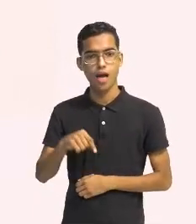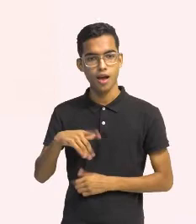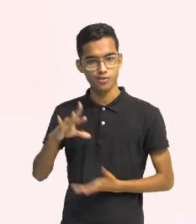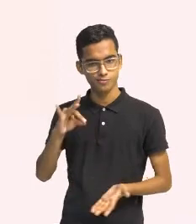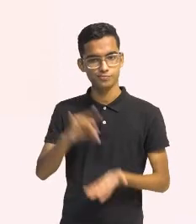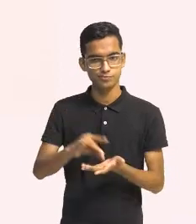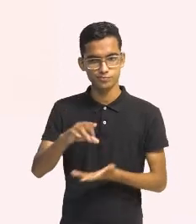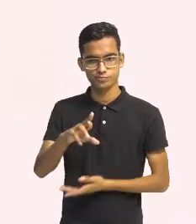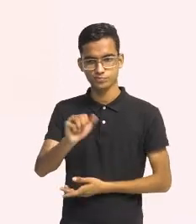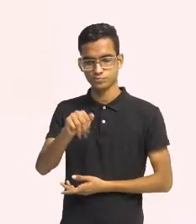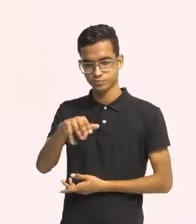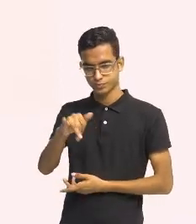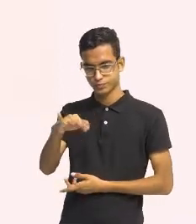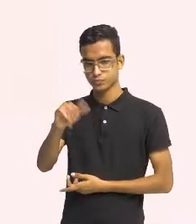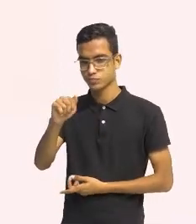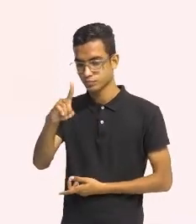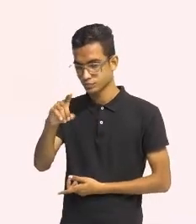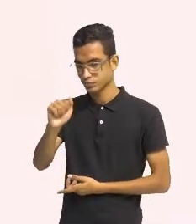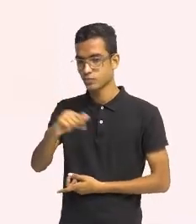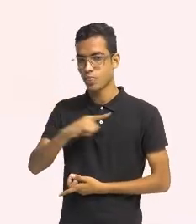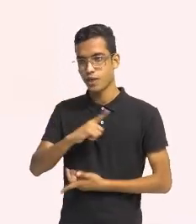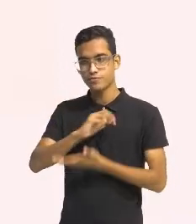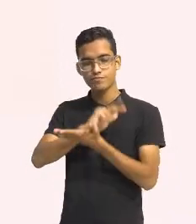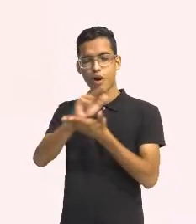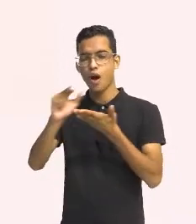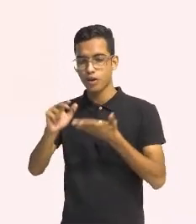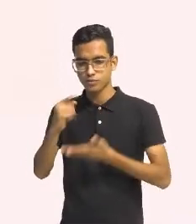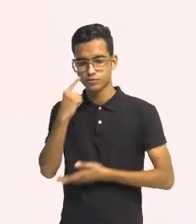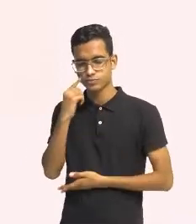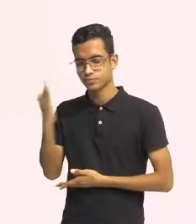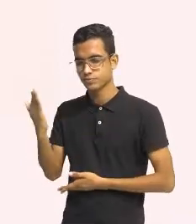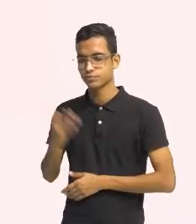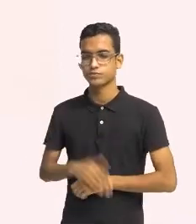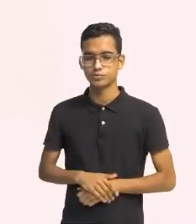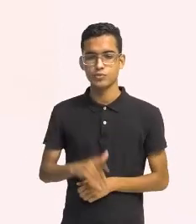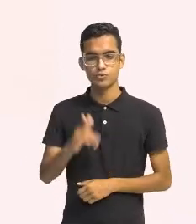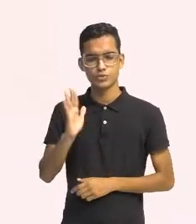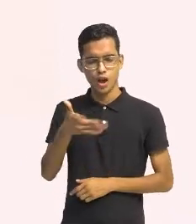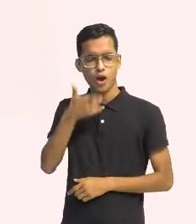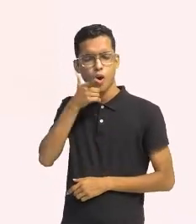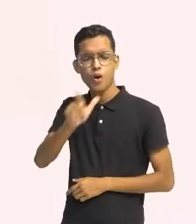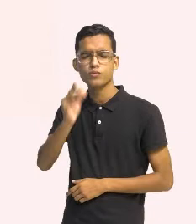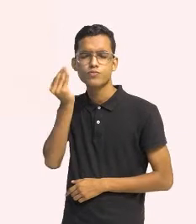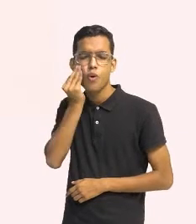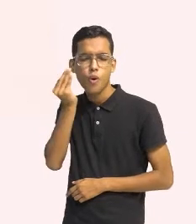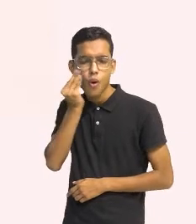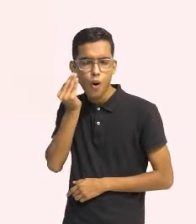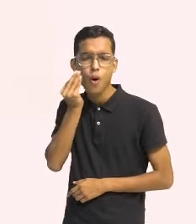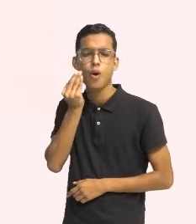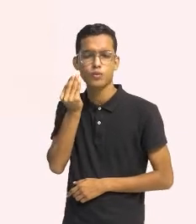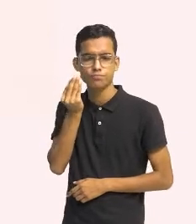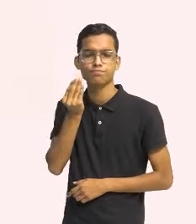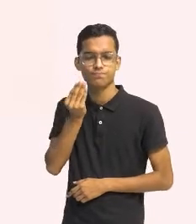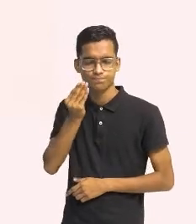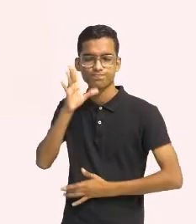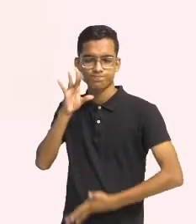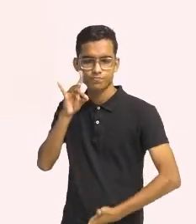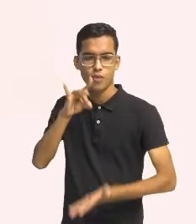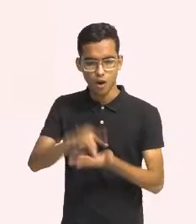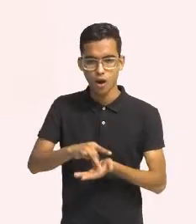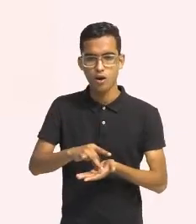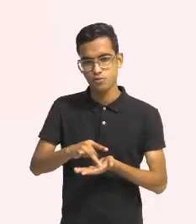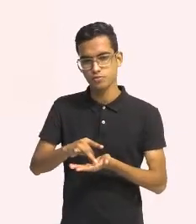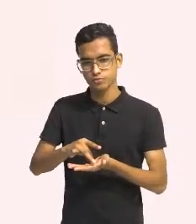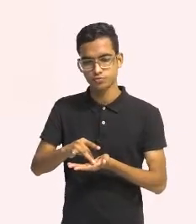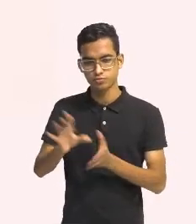Ela possui muitas ramificações, tá bom? Então, a gente já consegue observar aí que ela realmente é uma